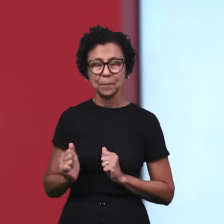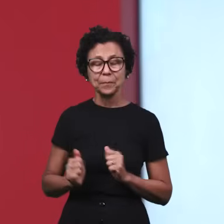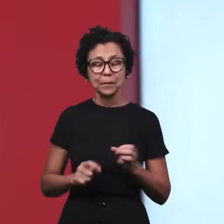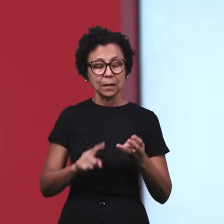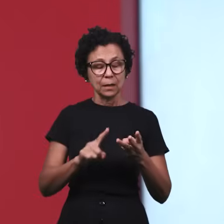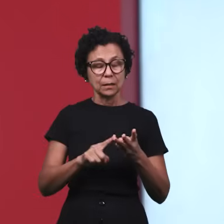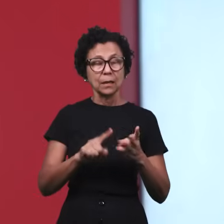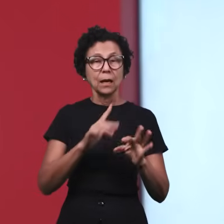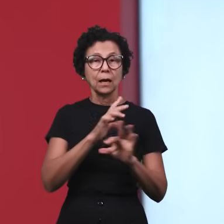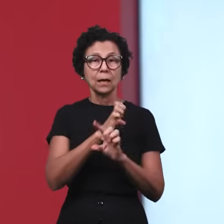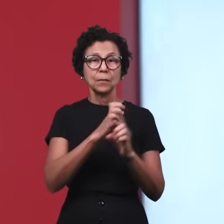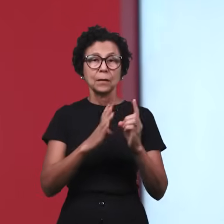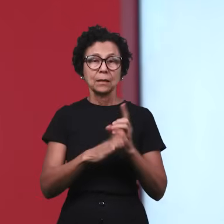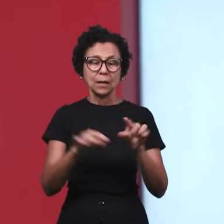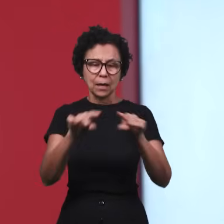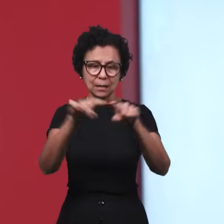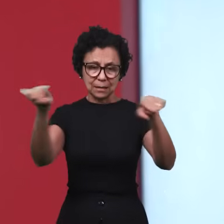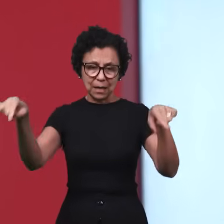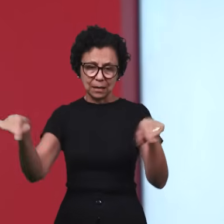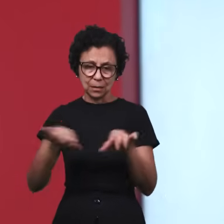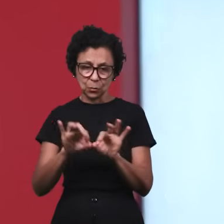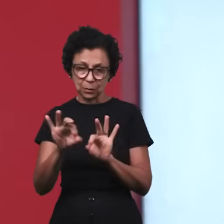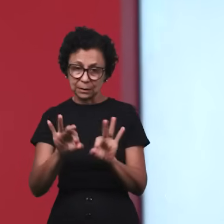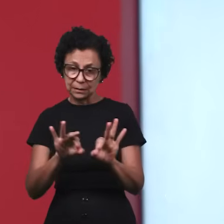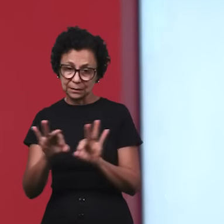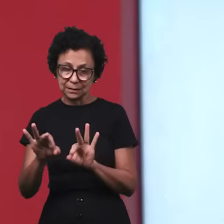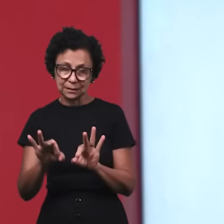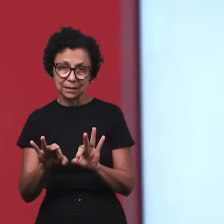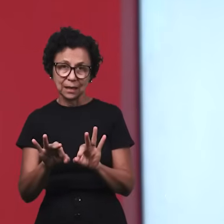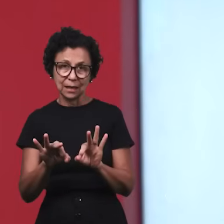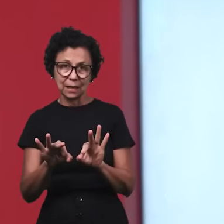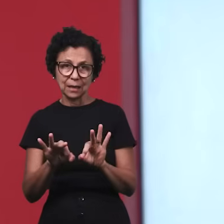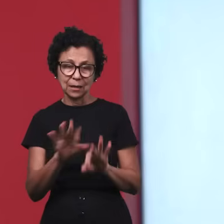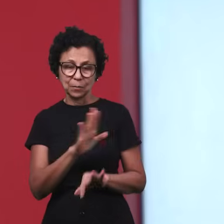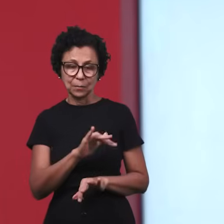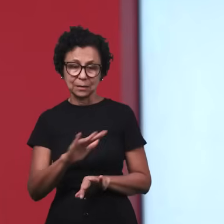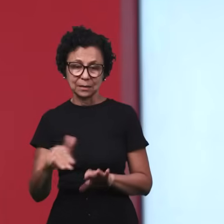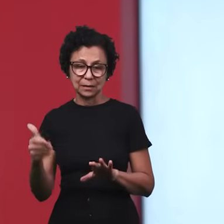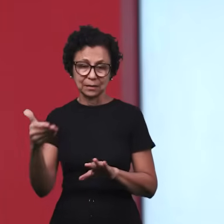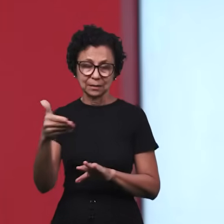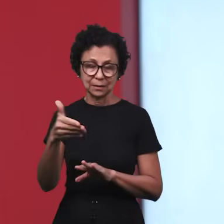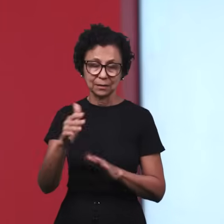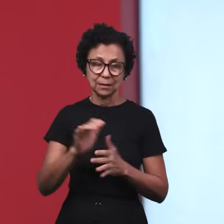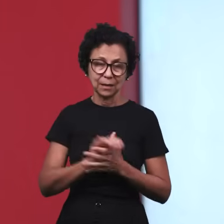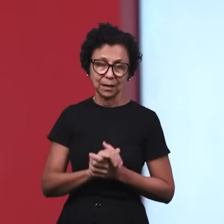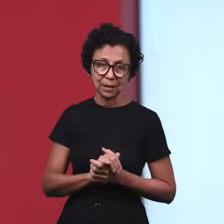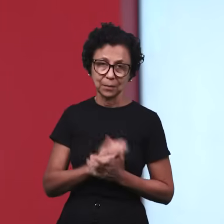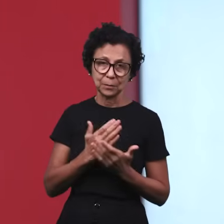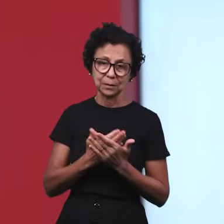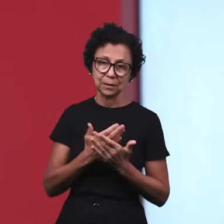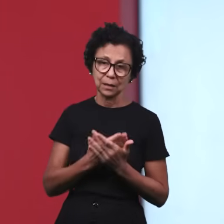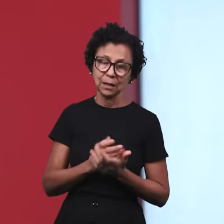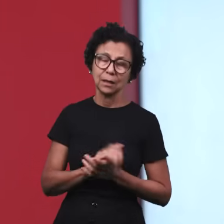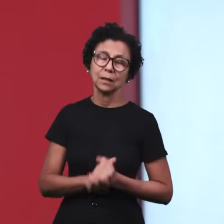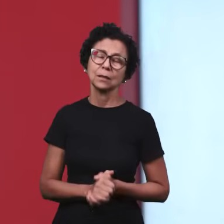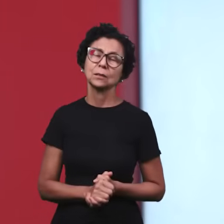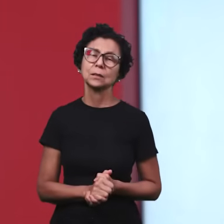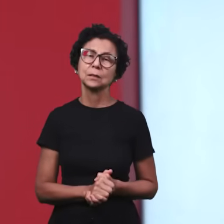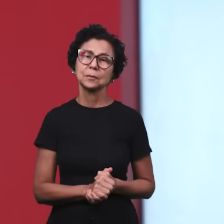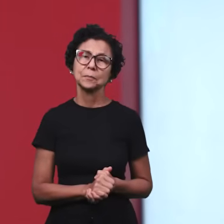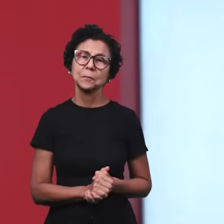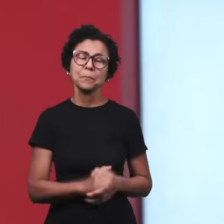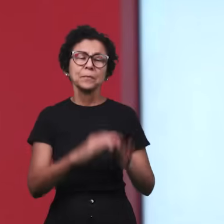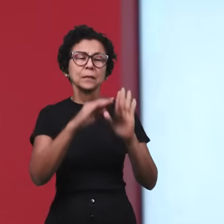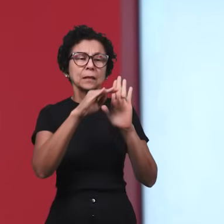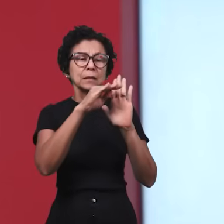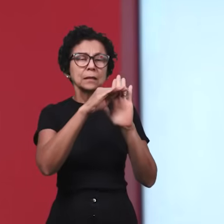bíblica dominical, levantar na igreja para fazer uma oração ou orar pela lista de enfermos da igreja. São